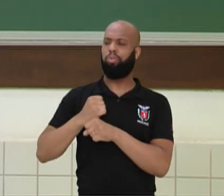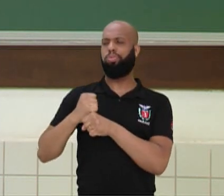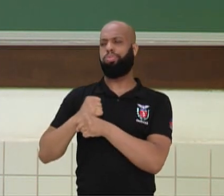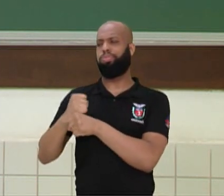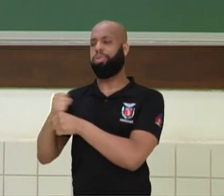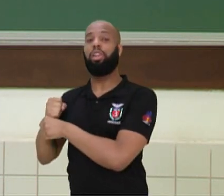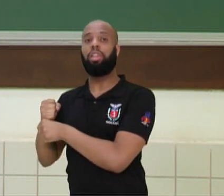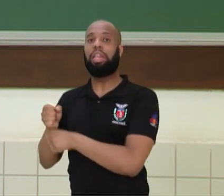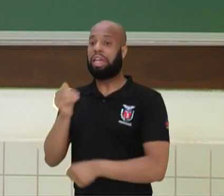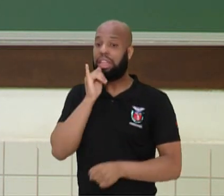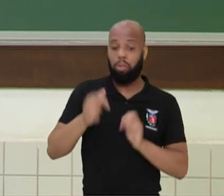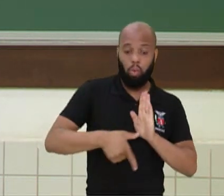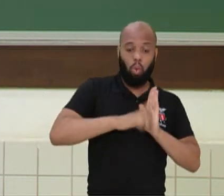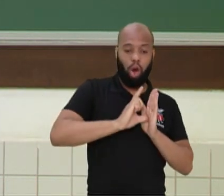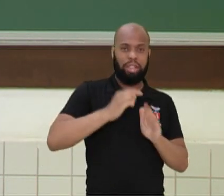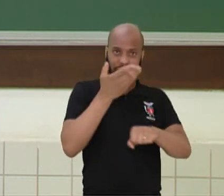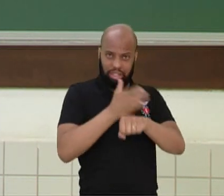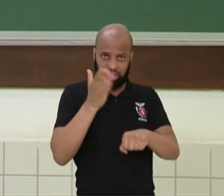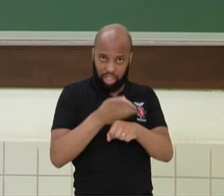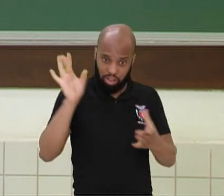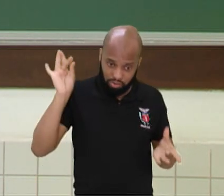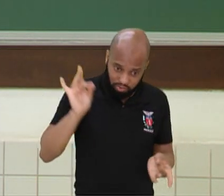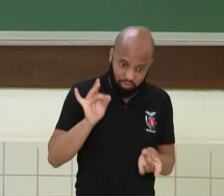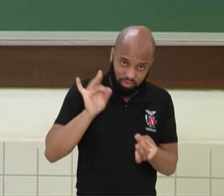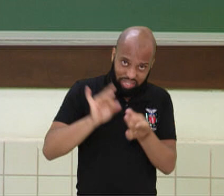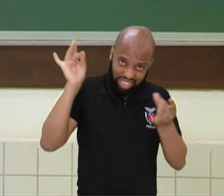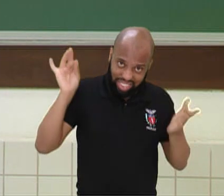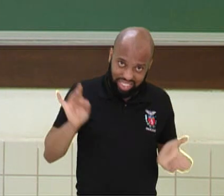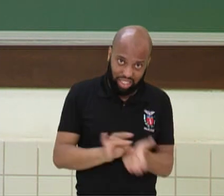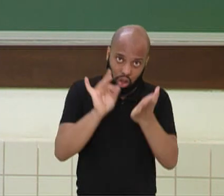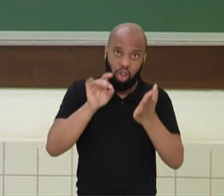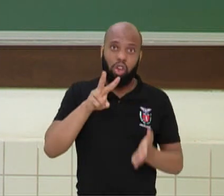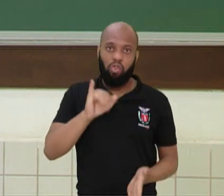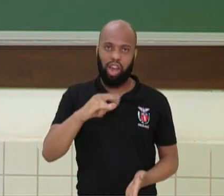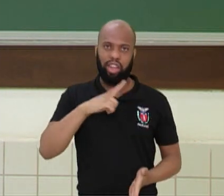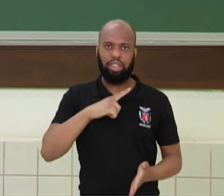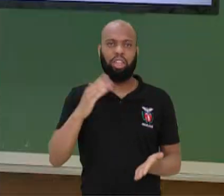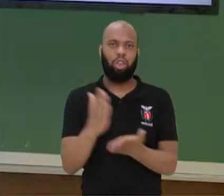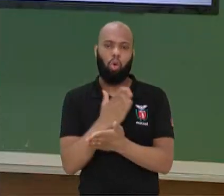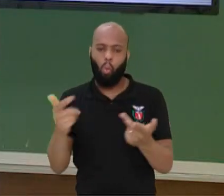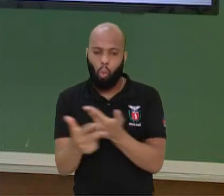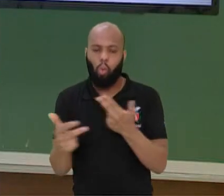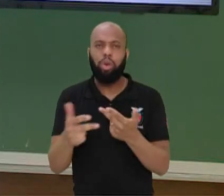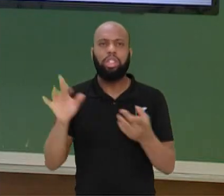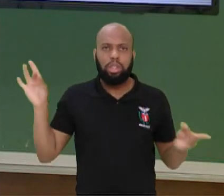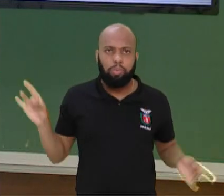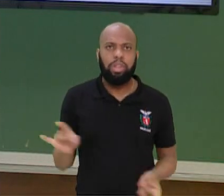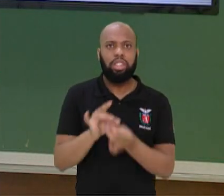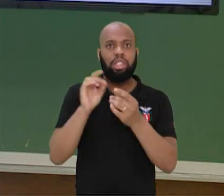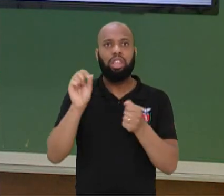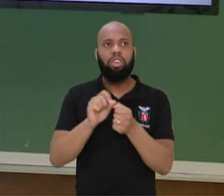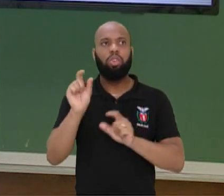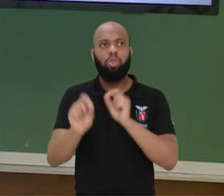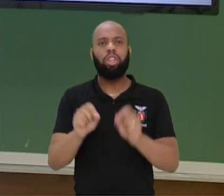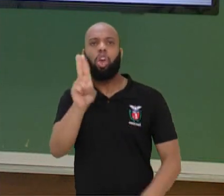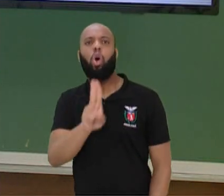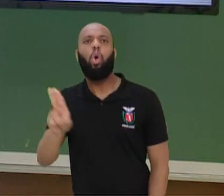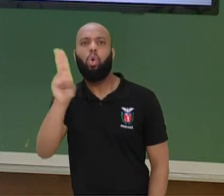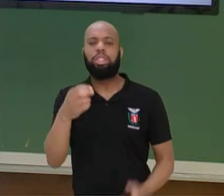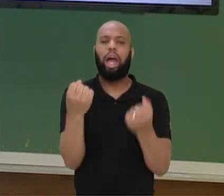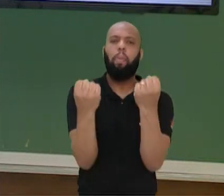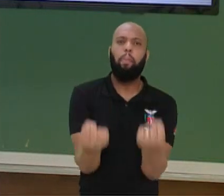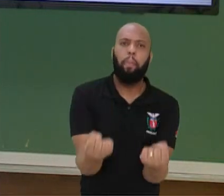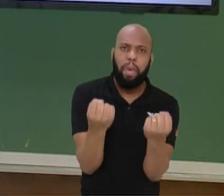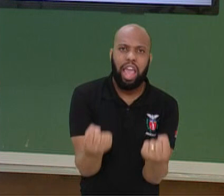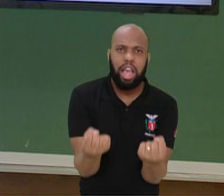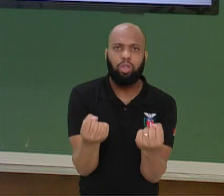Então, antes do treino, o indivíduo vai se posicionar naquela máquina específica e vai utilizar cargas